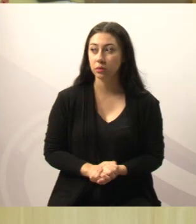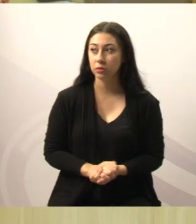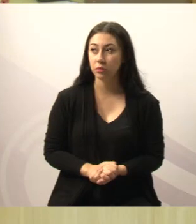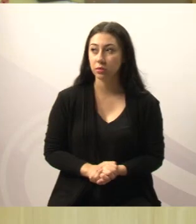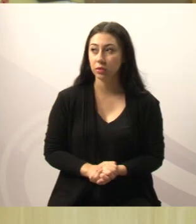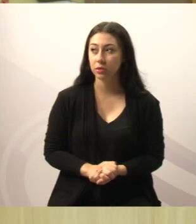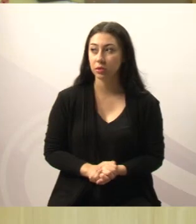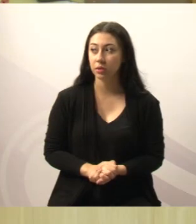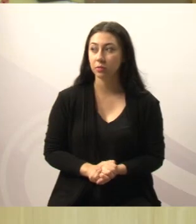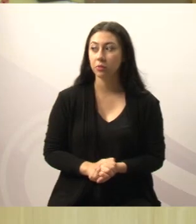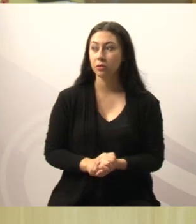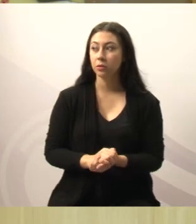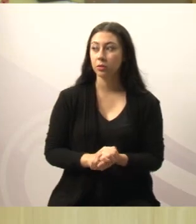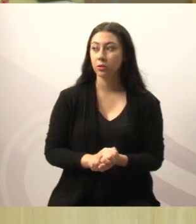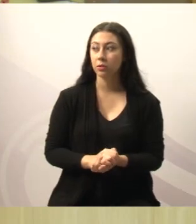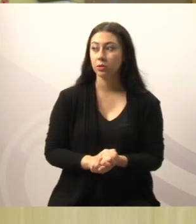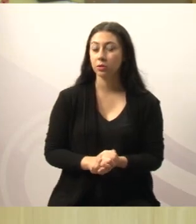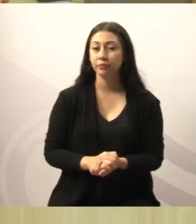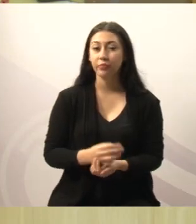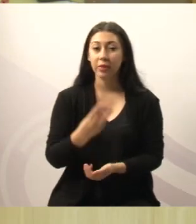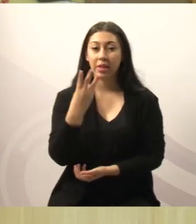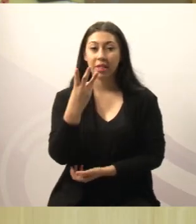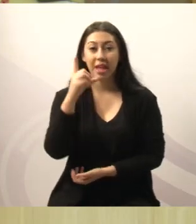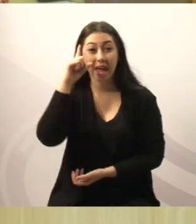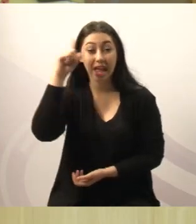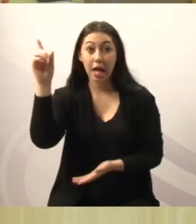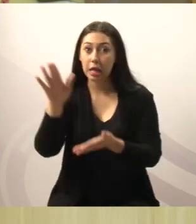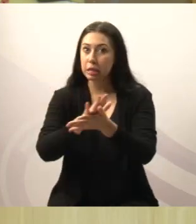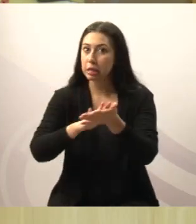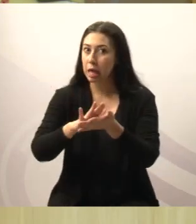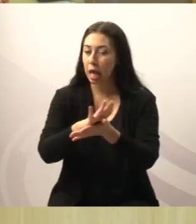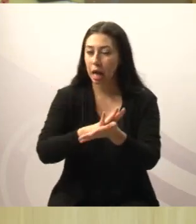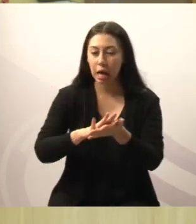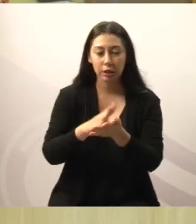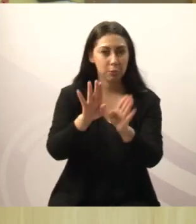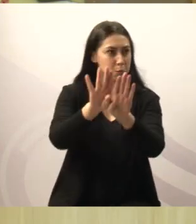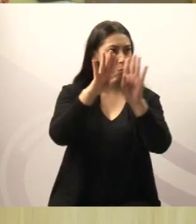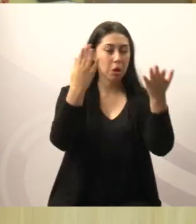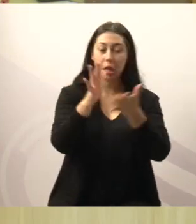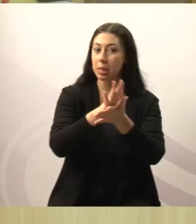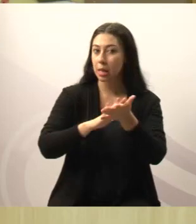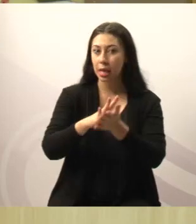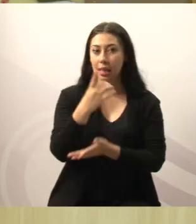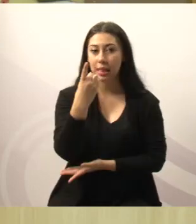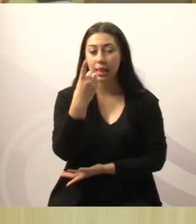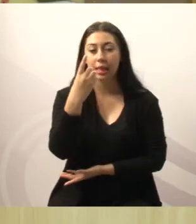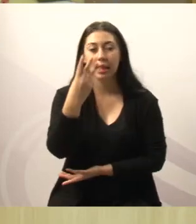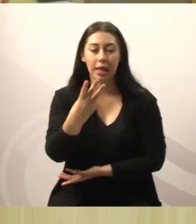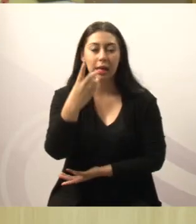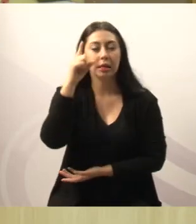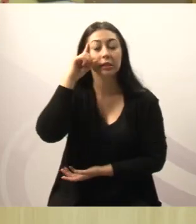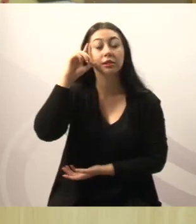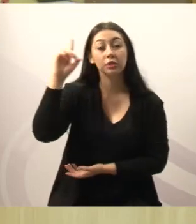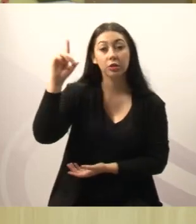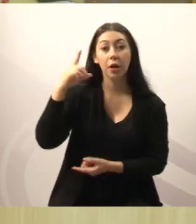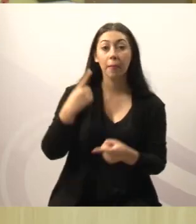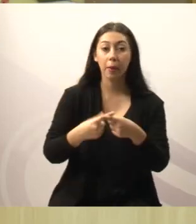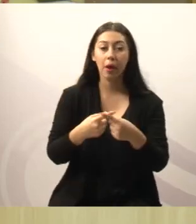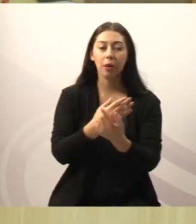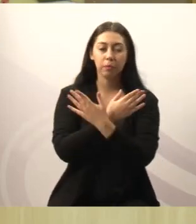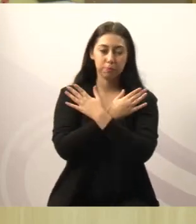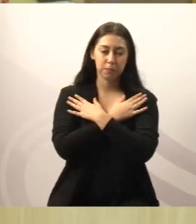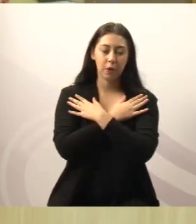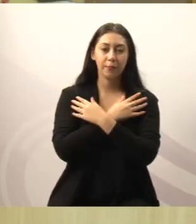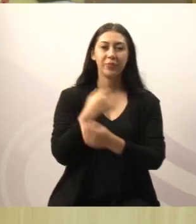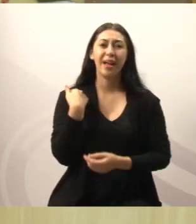por 3 dias. Assim, nesta oportunidade, quero externar que esta Casa Legislativa se solidariza com as